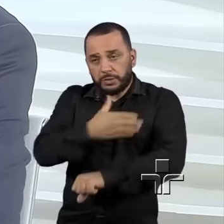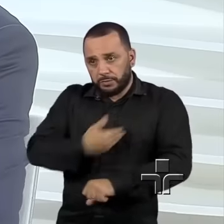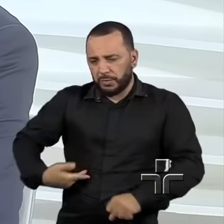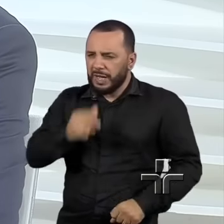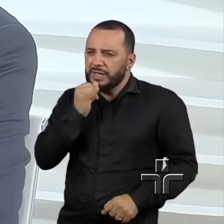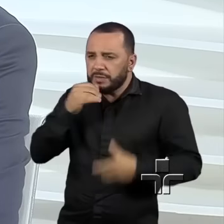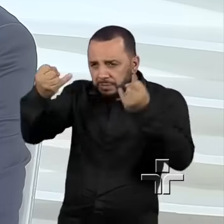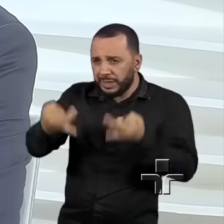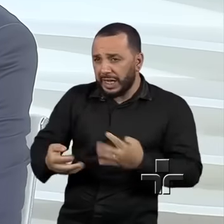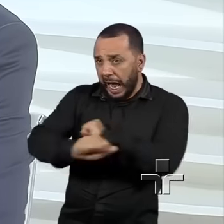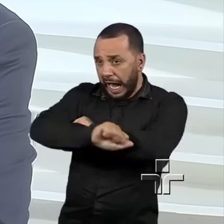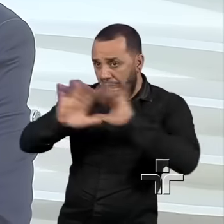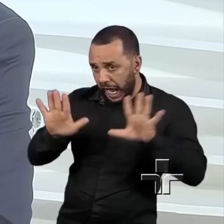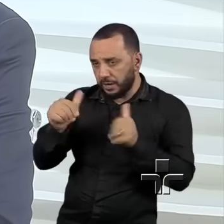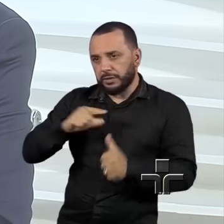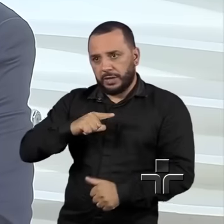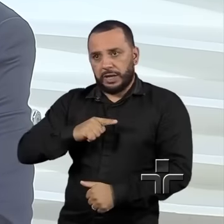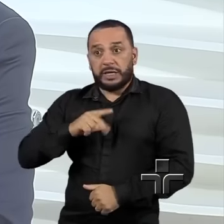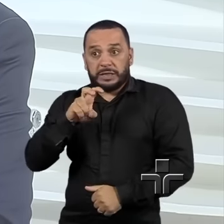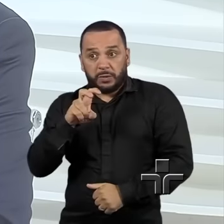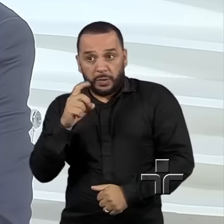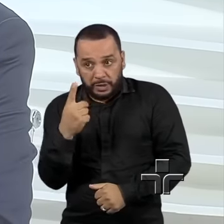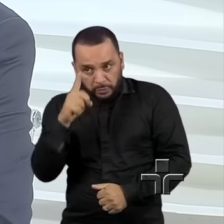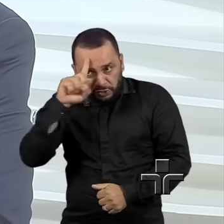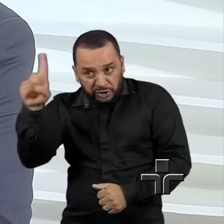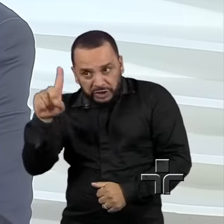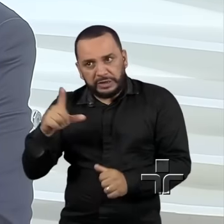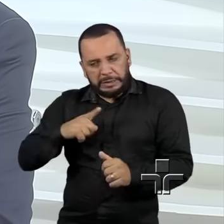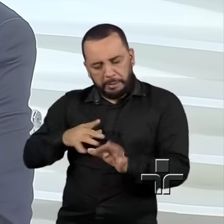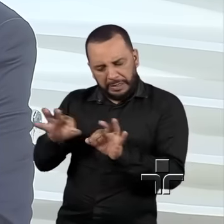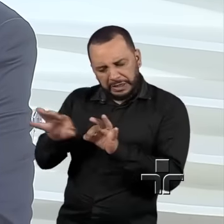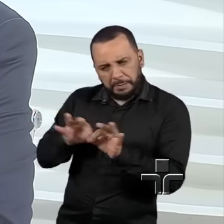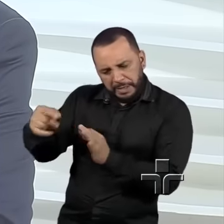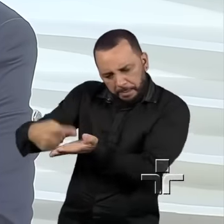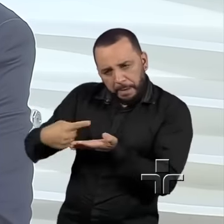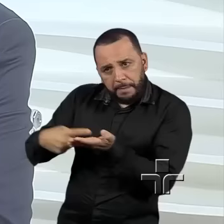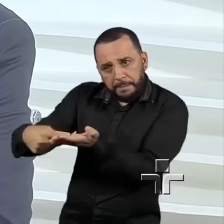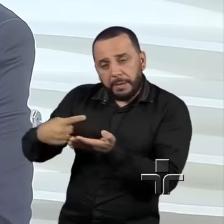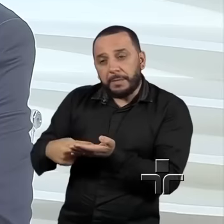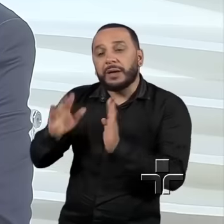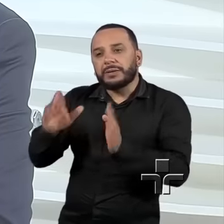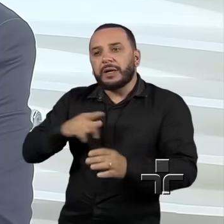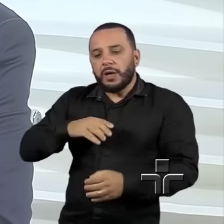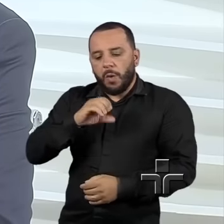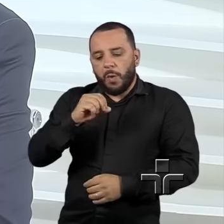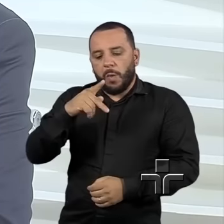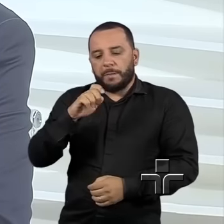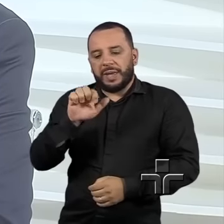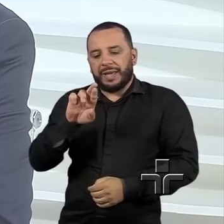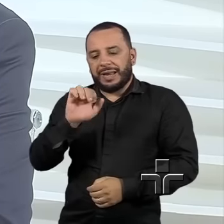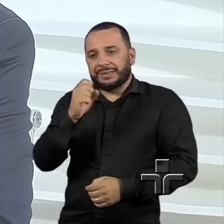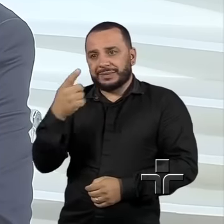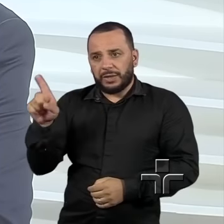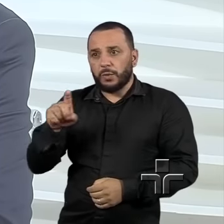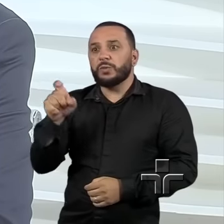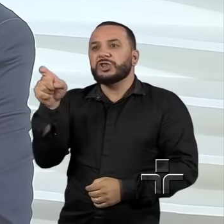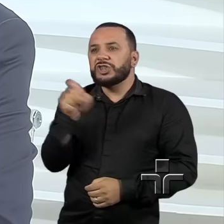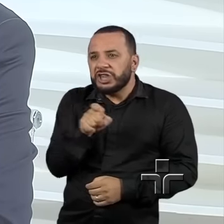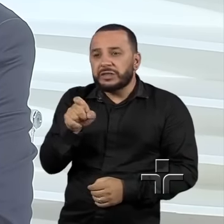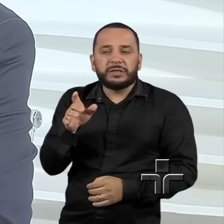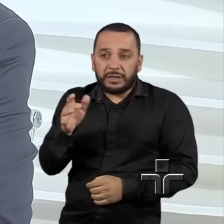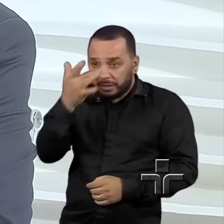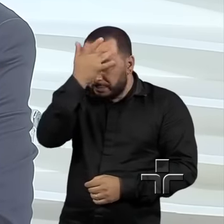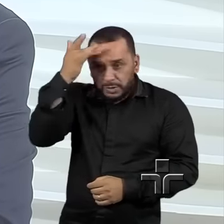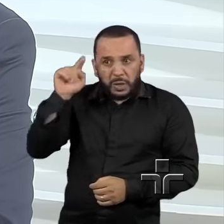dará um exemplo concreto durante 51 Dias fizemos um planejamento da chamada operação x ninguém teve nenhuma informação sobre